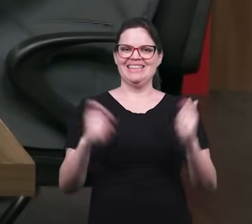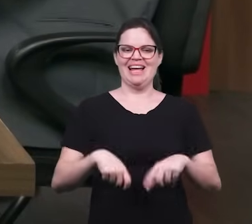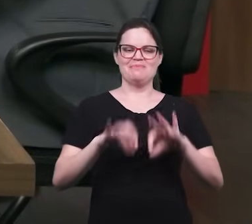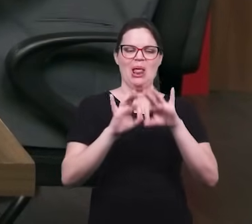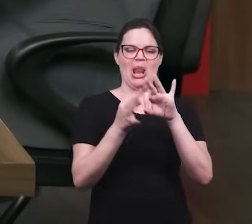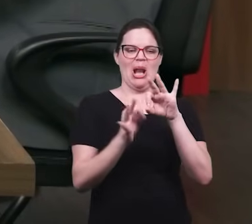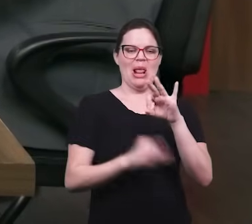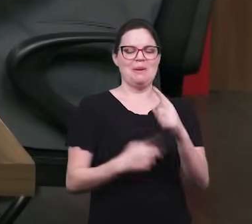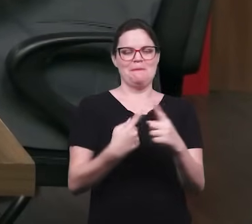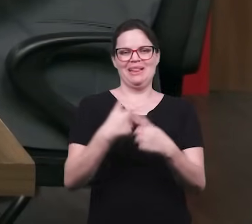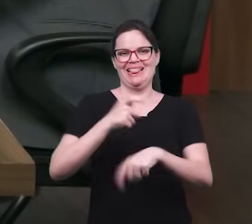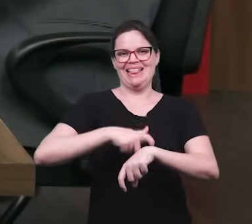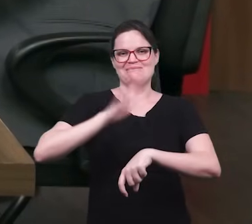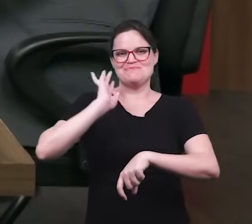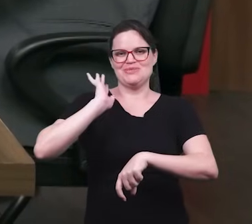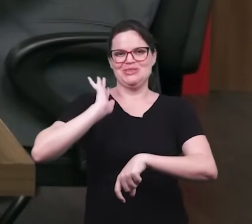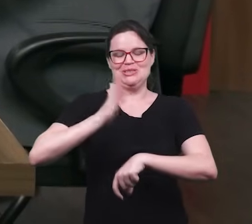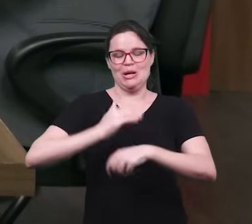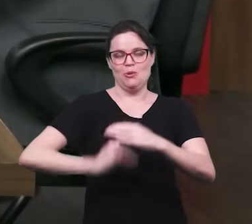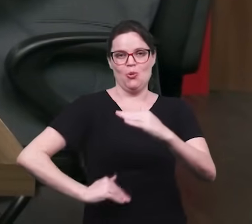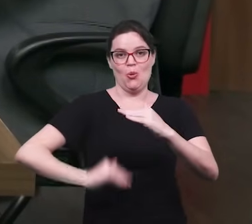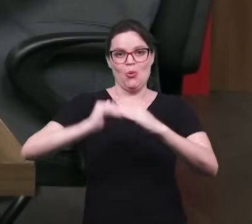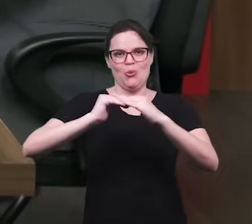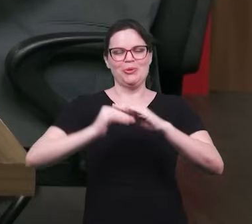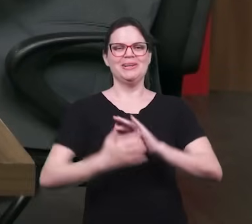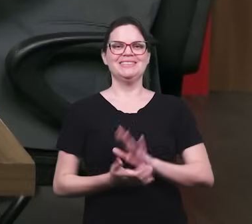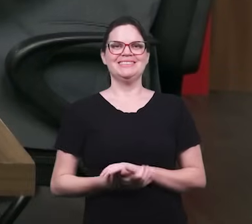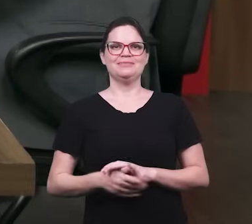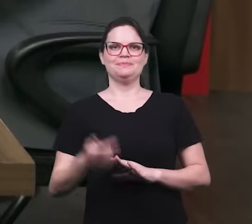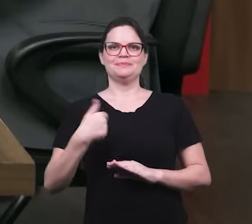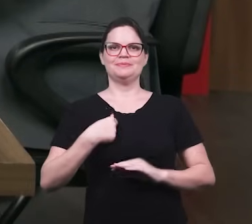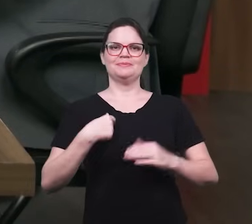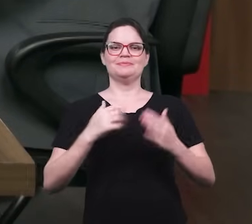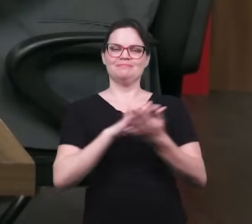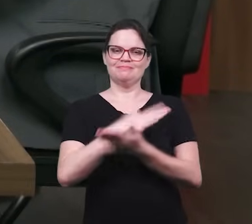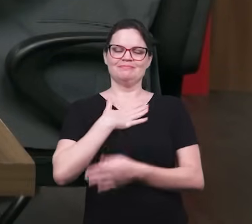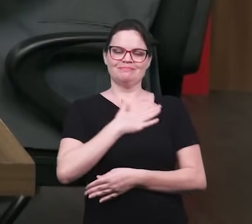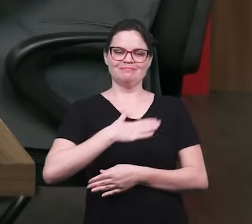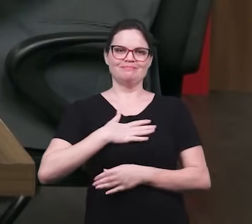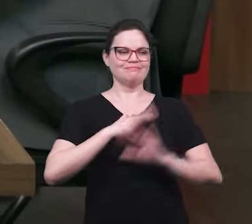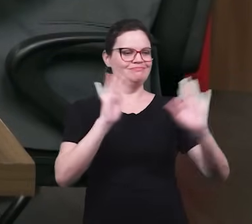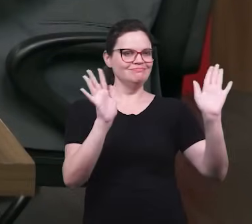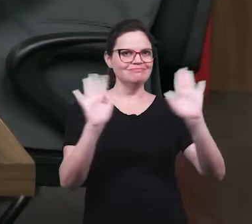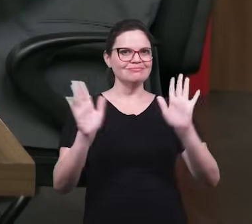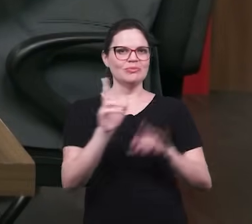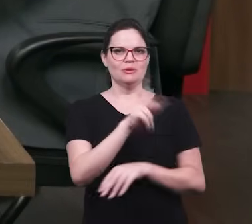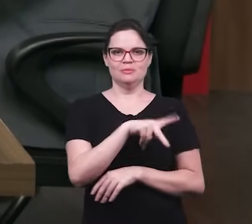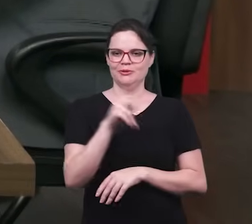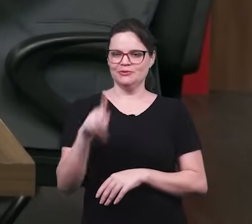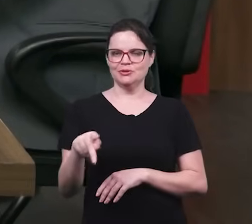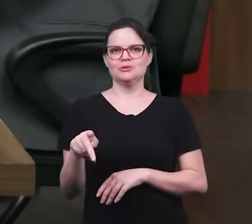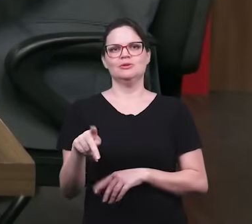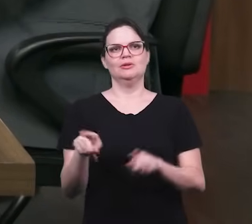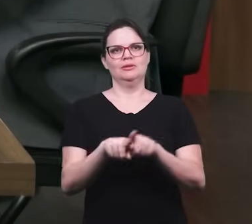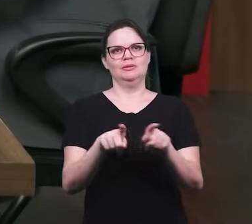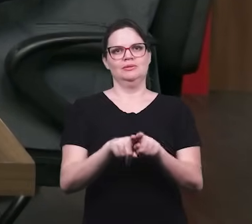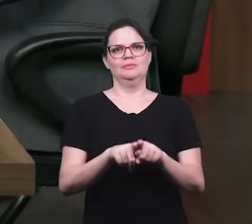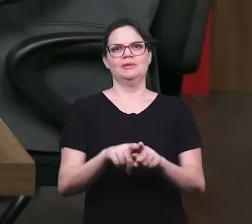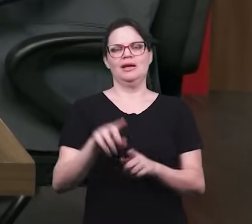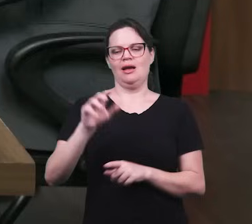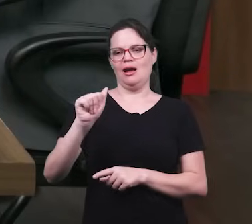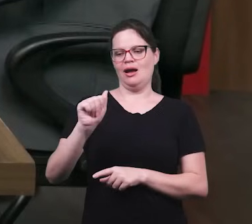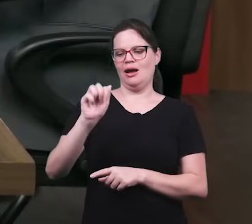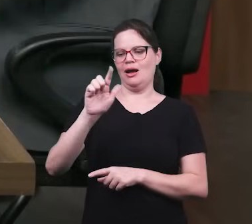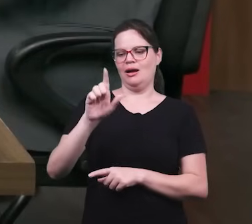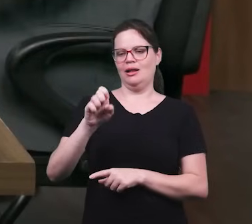o tempo já se esgotou. Eu gostaria de despedir aqui do professor e doutor Alex, a paz do Senhor.